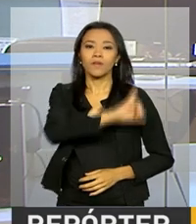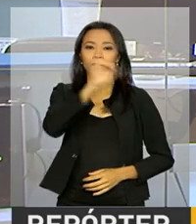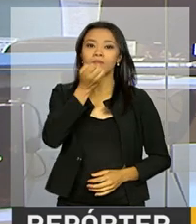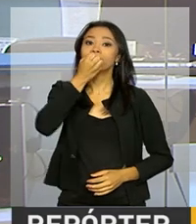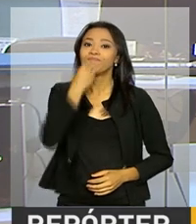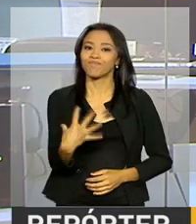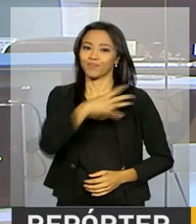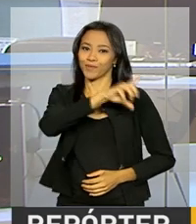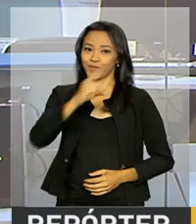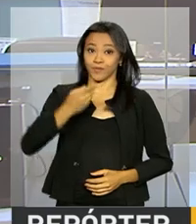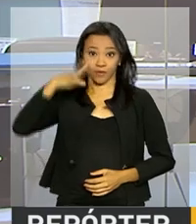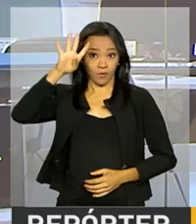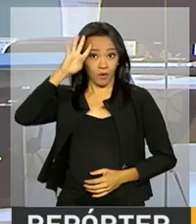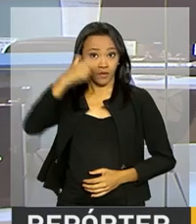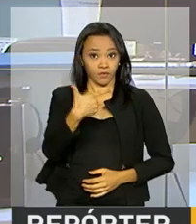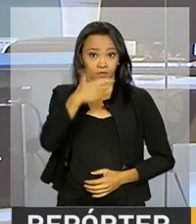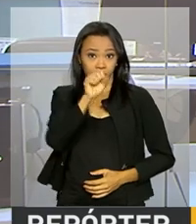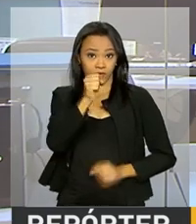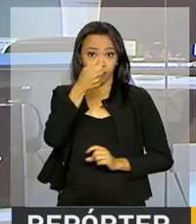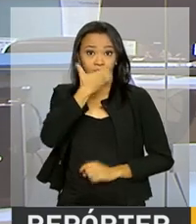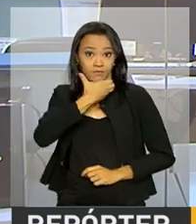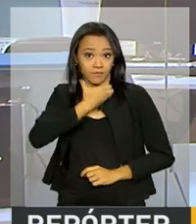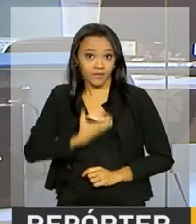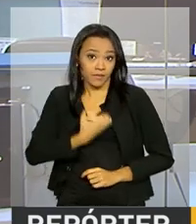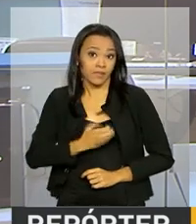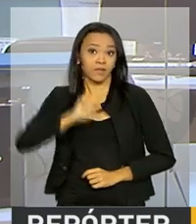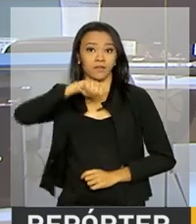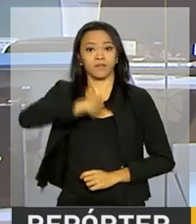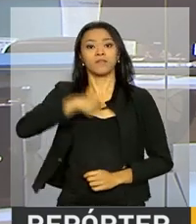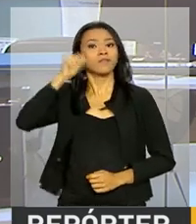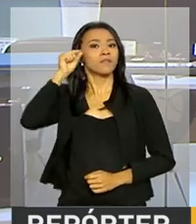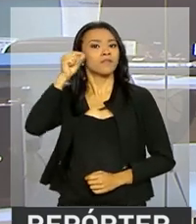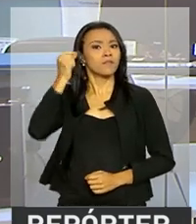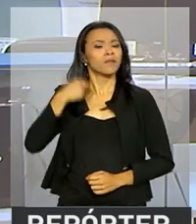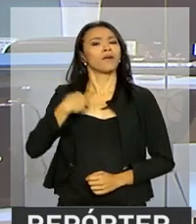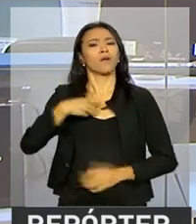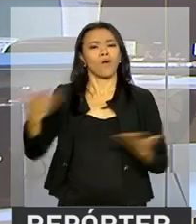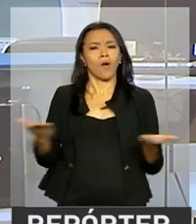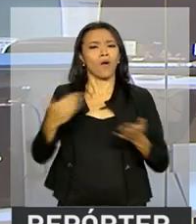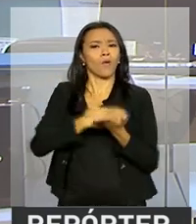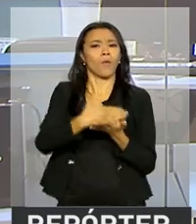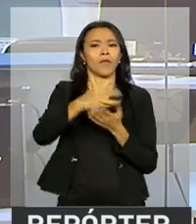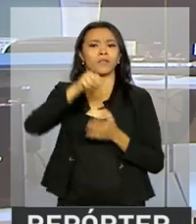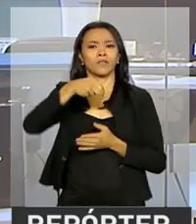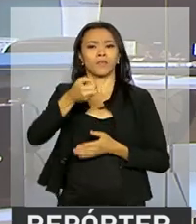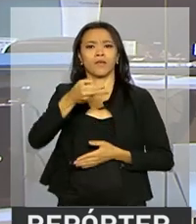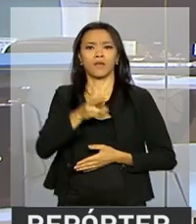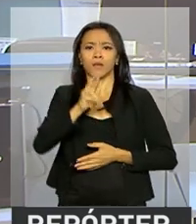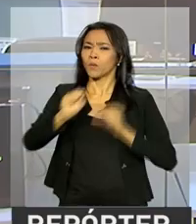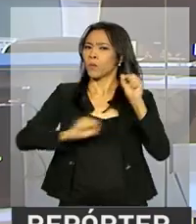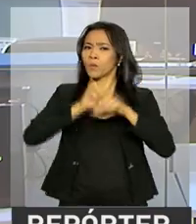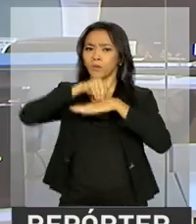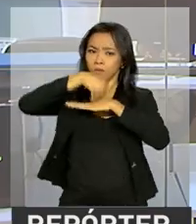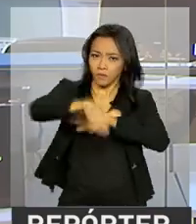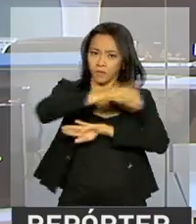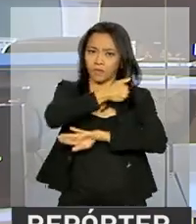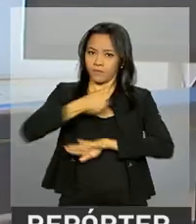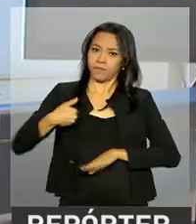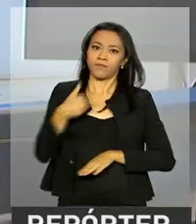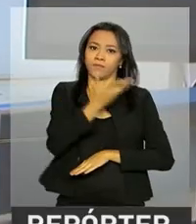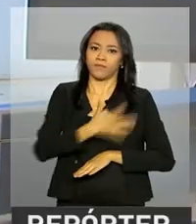Olá bom dia quarta-feira 28 de dezembro eu sou Leandro larcon e Reporter NBR começa agora com as notícias do governo